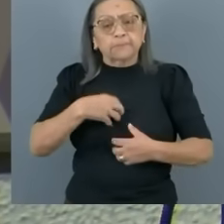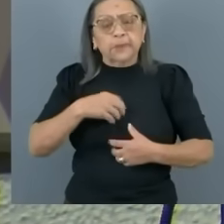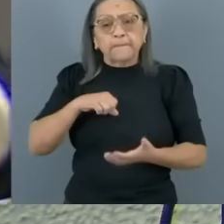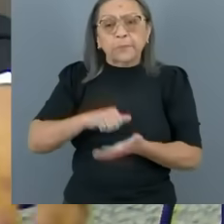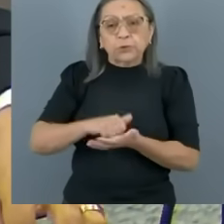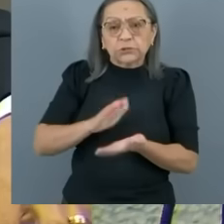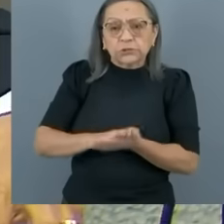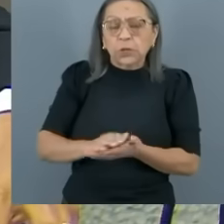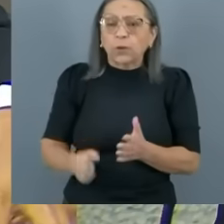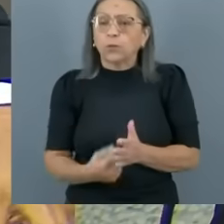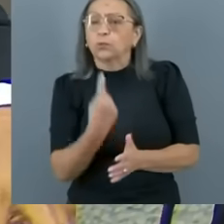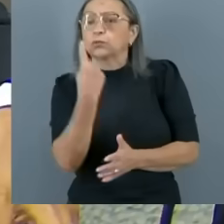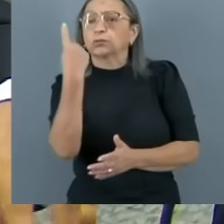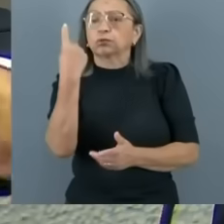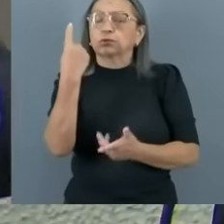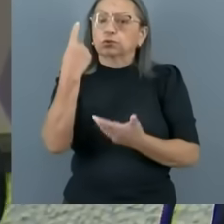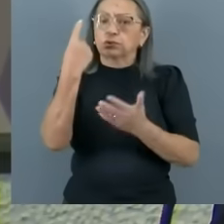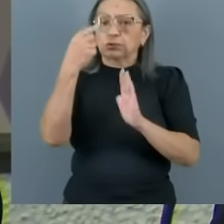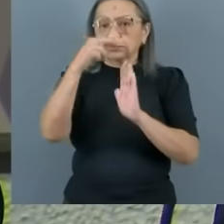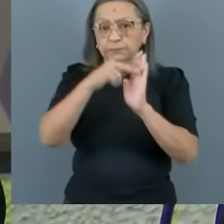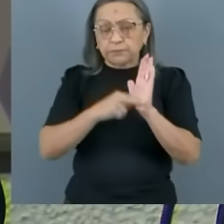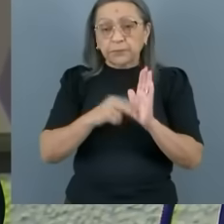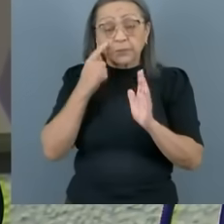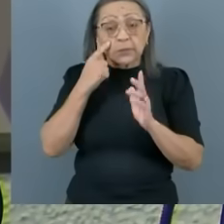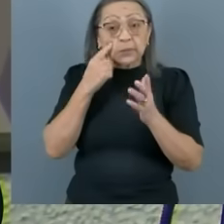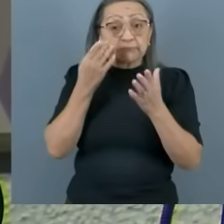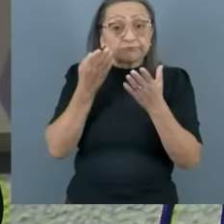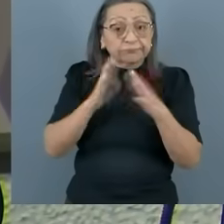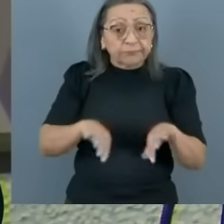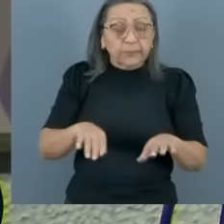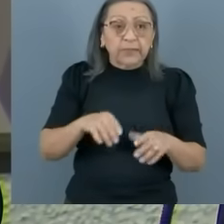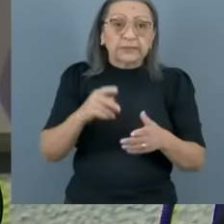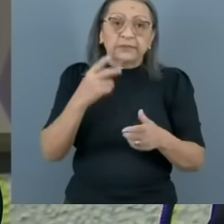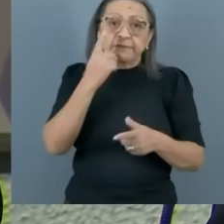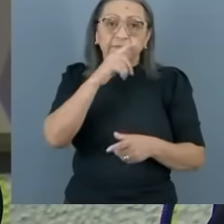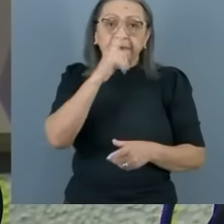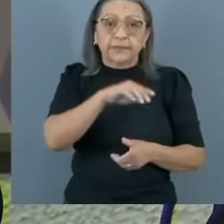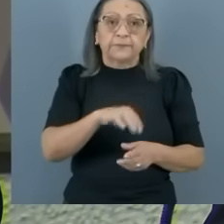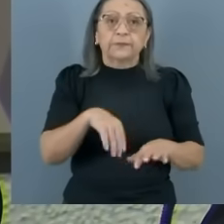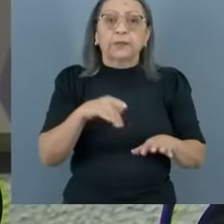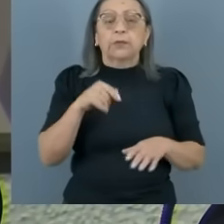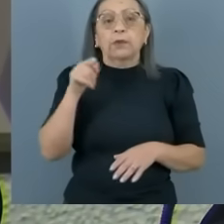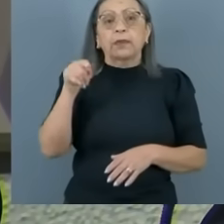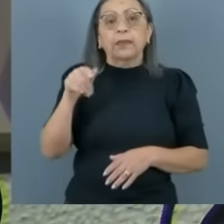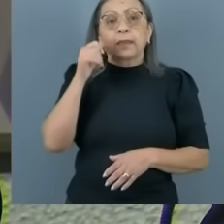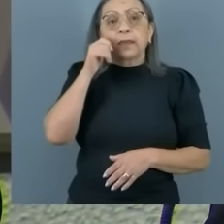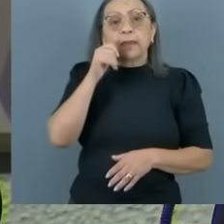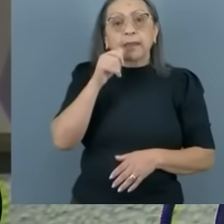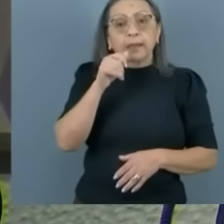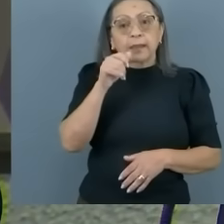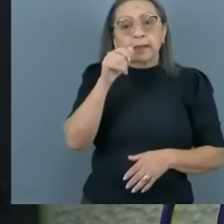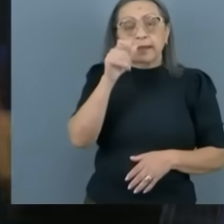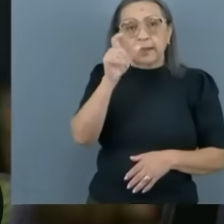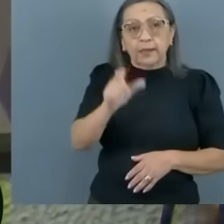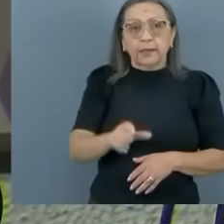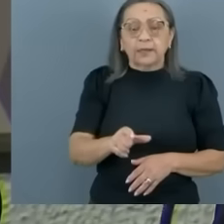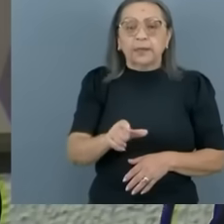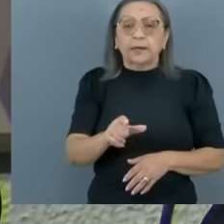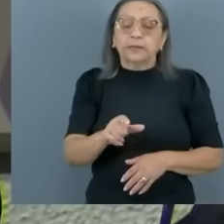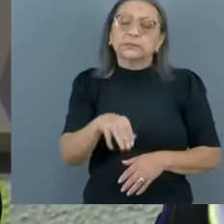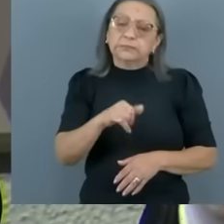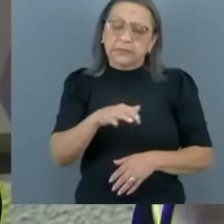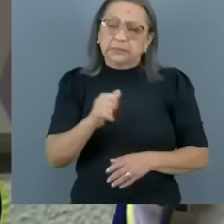dos elementos para poder sanar essa irregularidade. Ela, na verdade, sai em 2020,